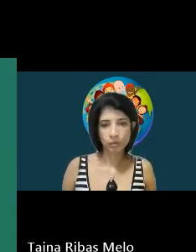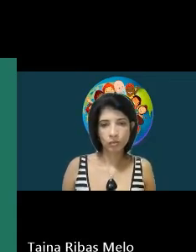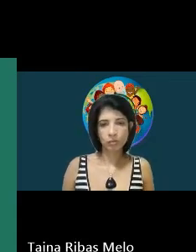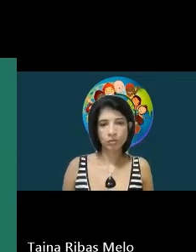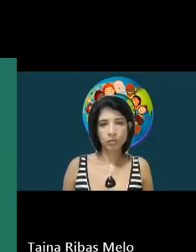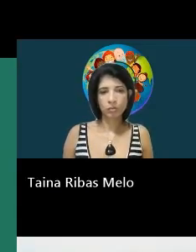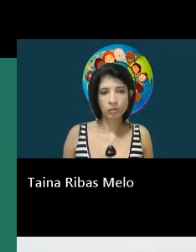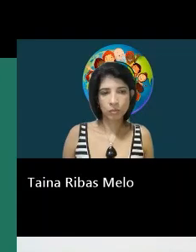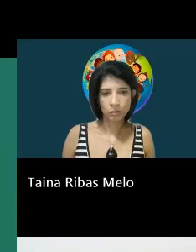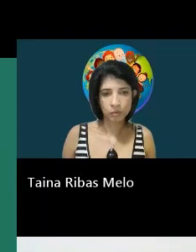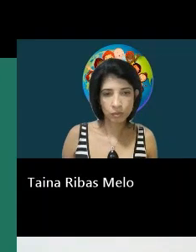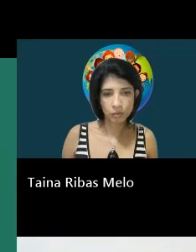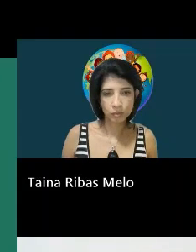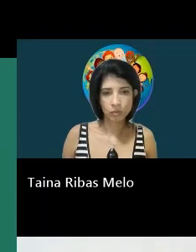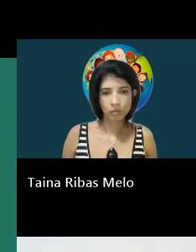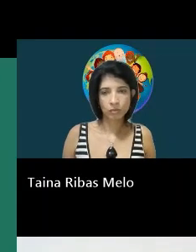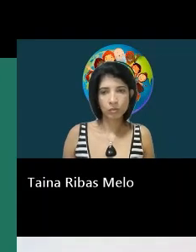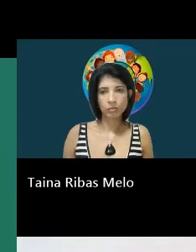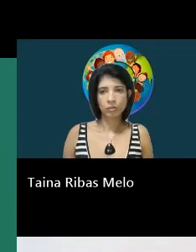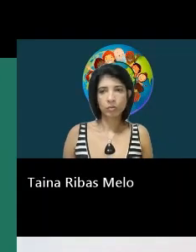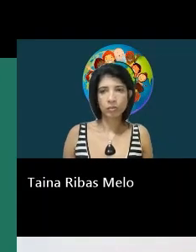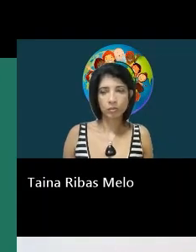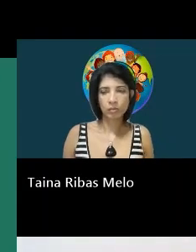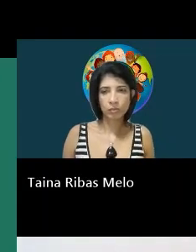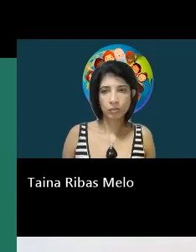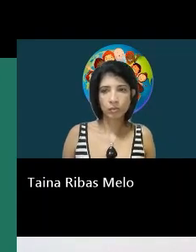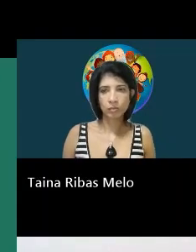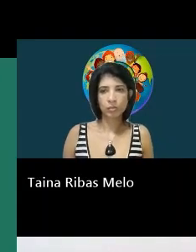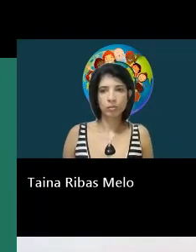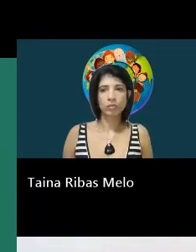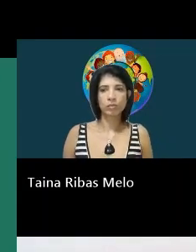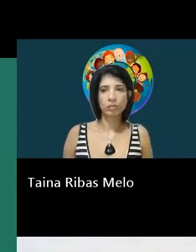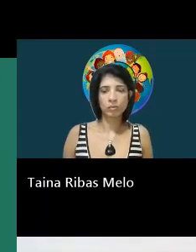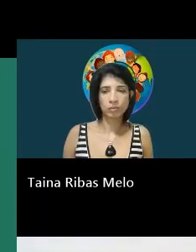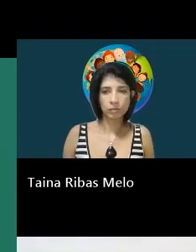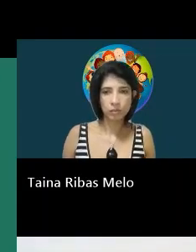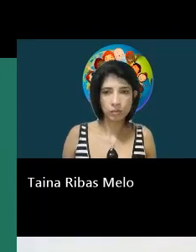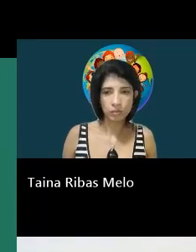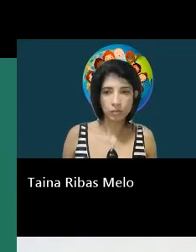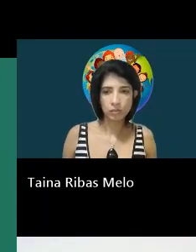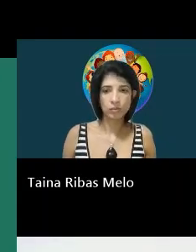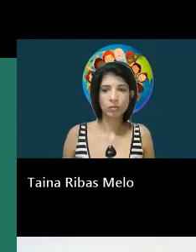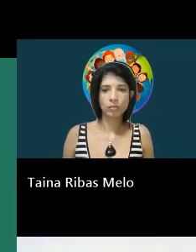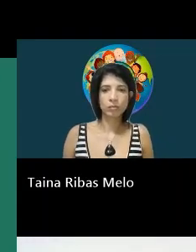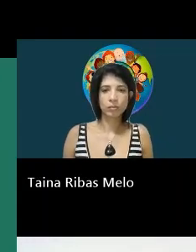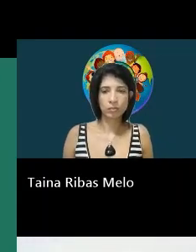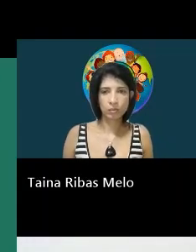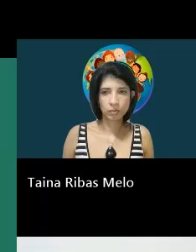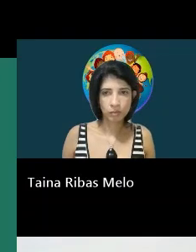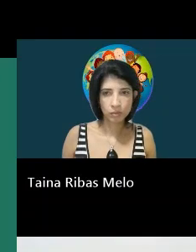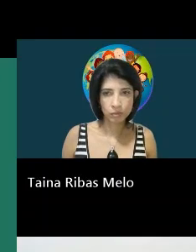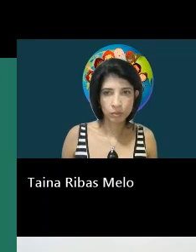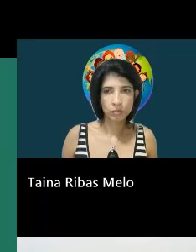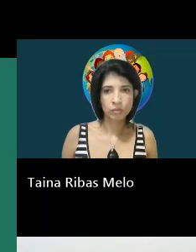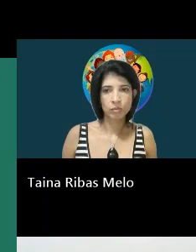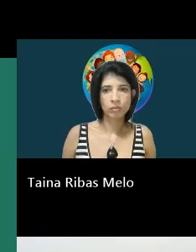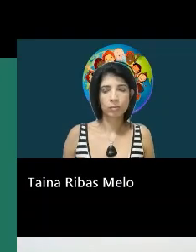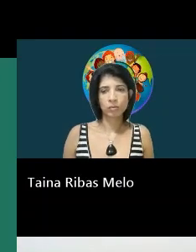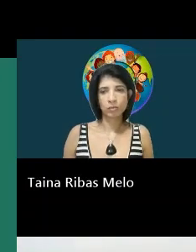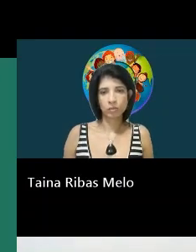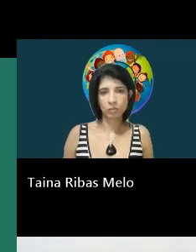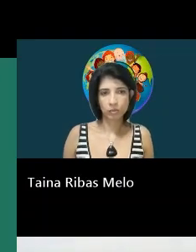itens avaliavam a mesma coisa que outros, e outros itens também não se ajustavam à estrutura fatorial da amostra brasileira. Por isso, então, houve